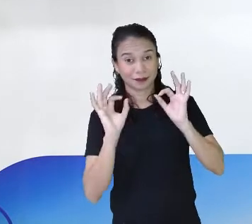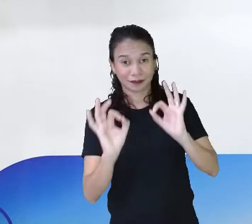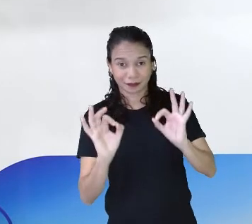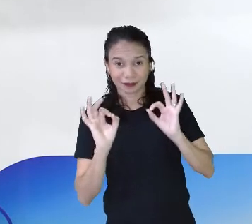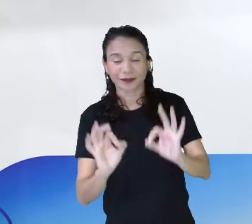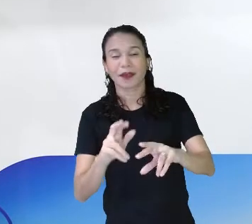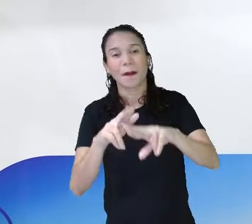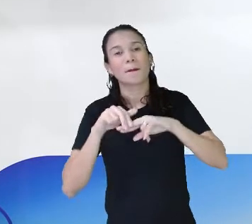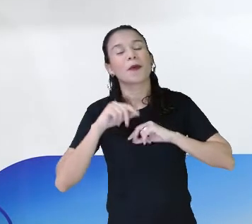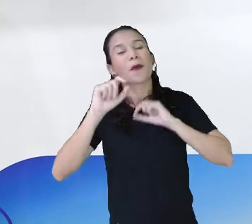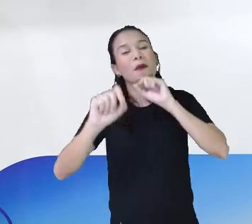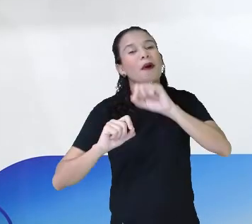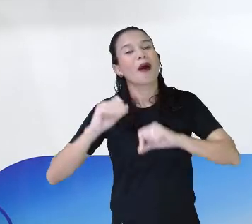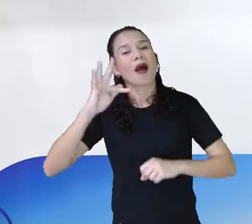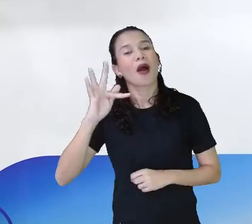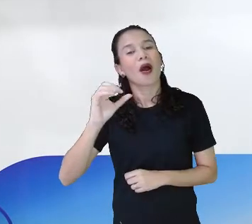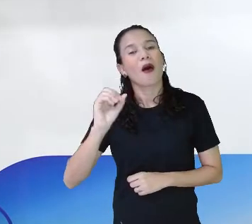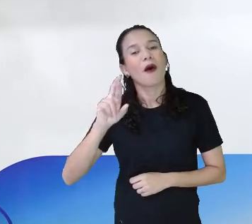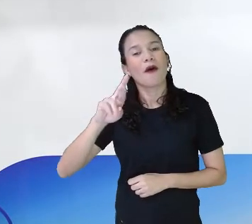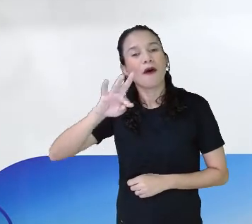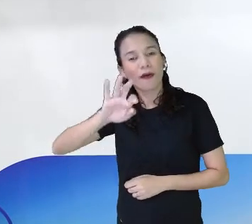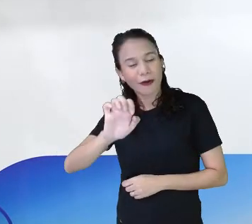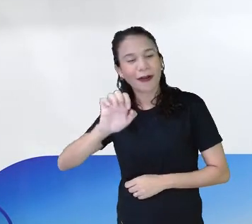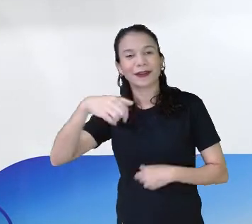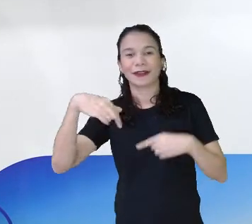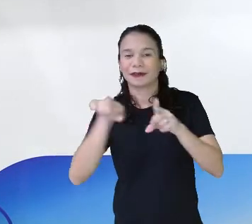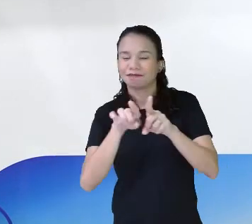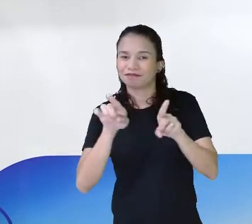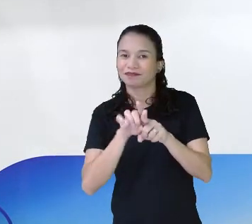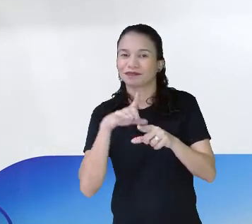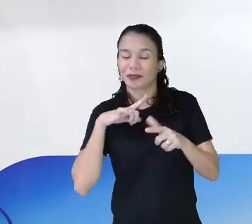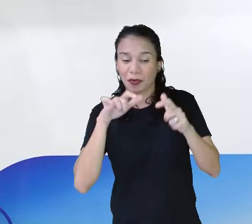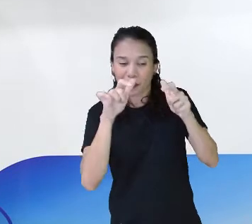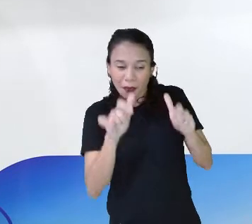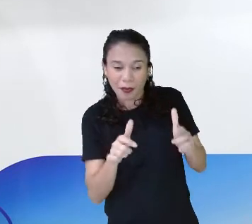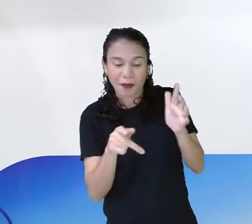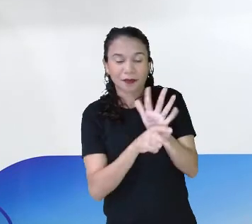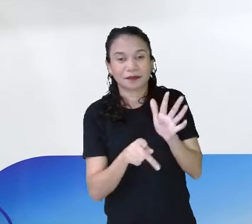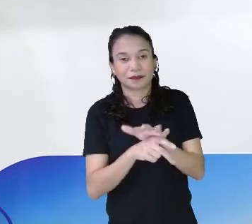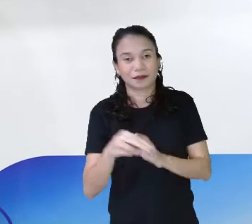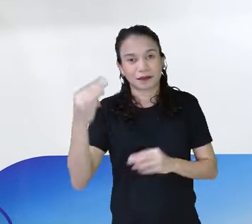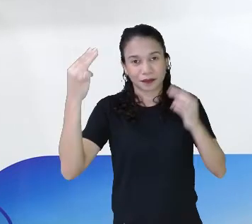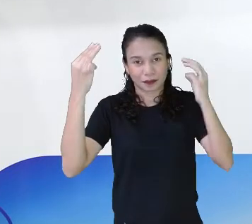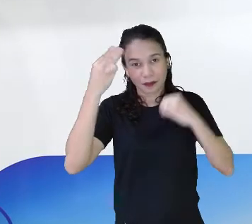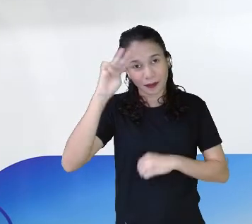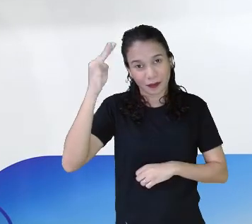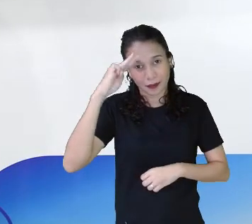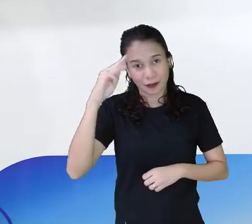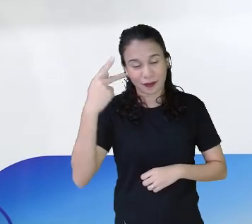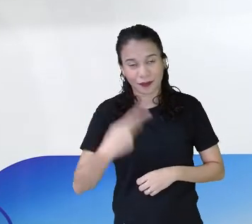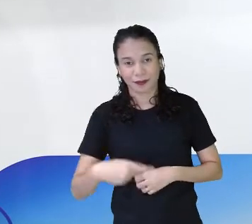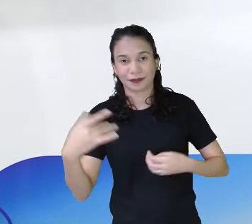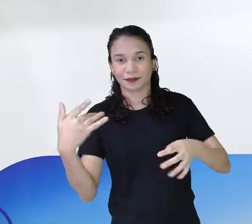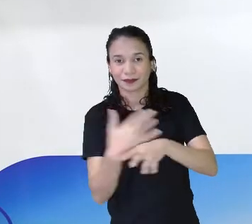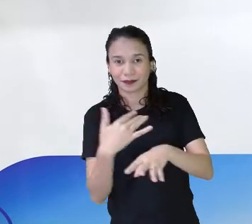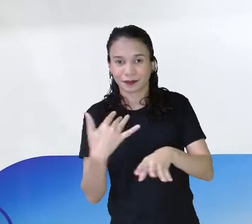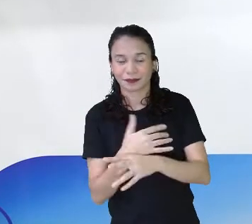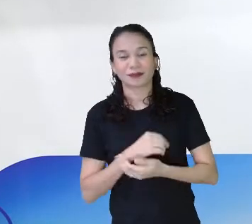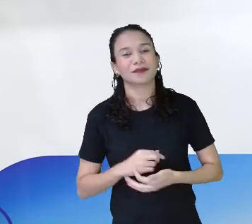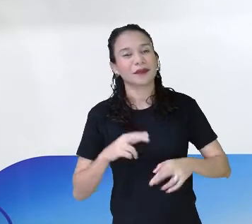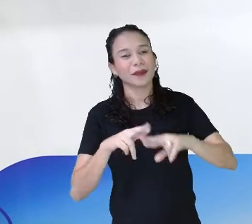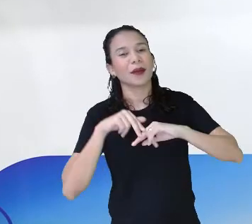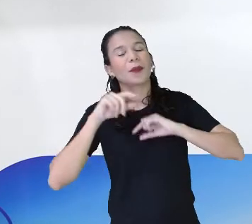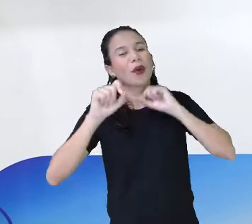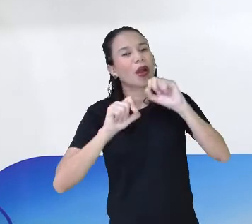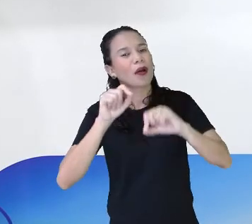certo? Então, o Forte de 5 Pontas também abriga o Museu da Cidade de Recife. Então, é importante. Mas,